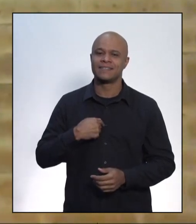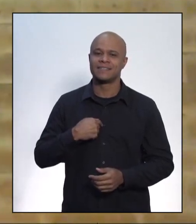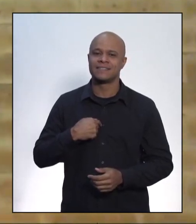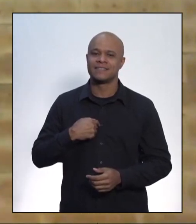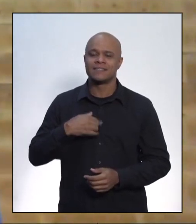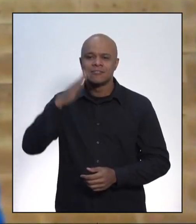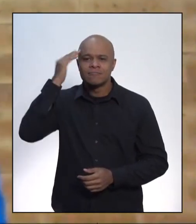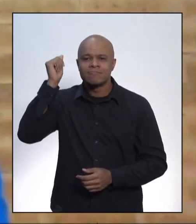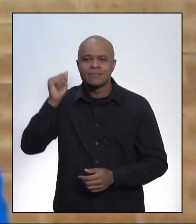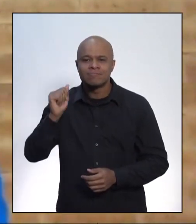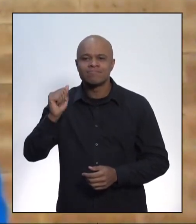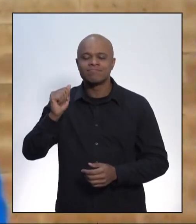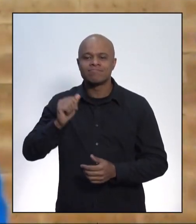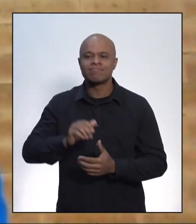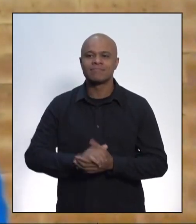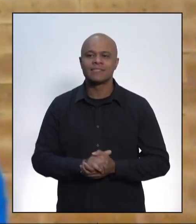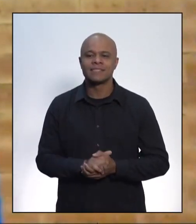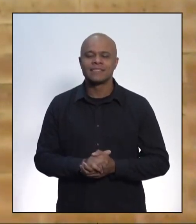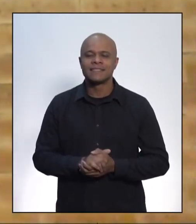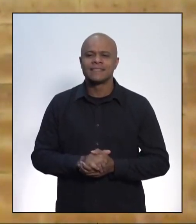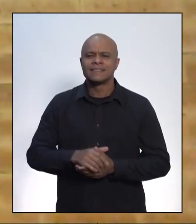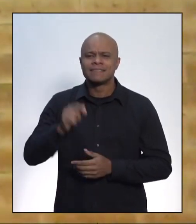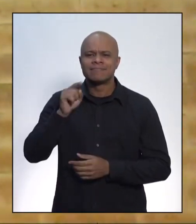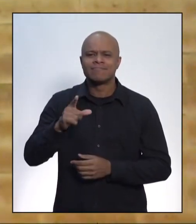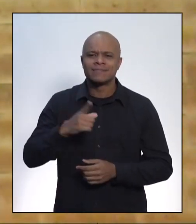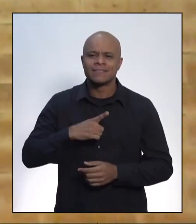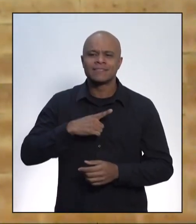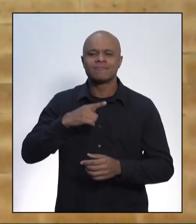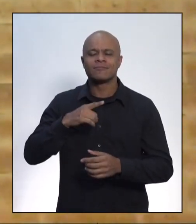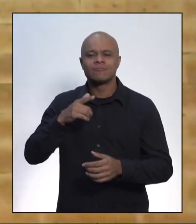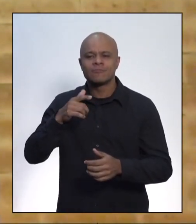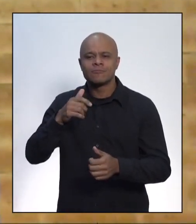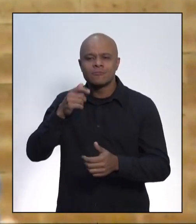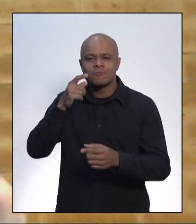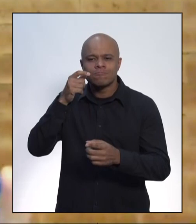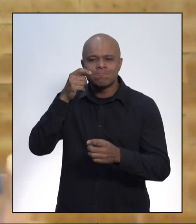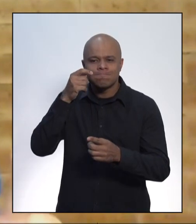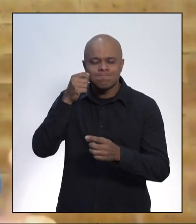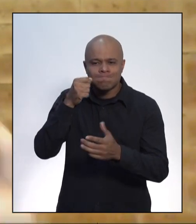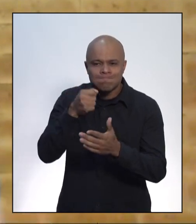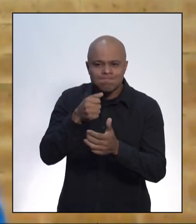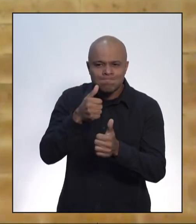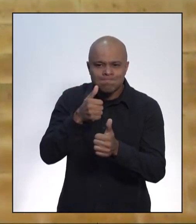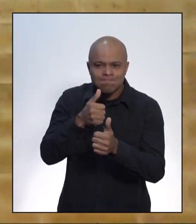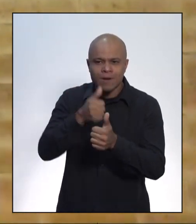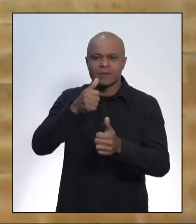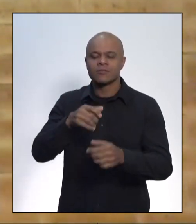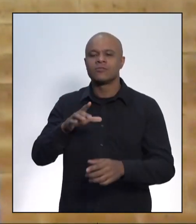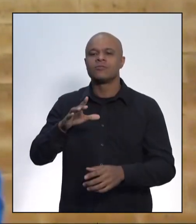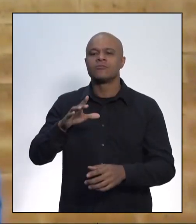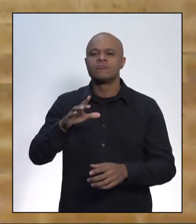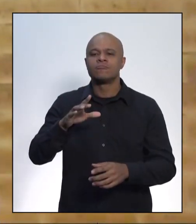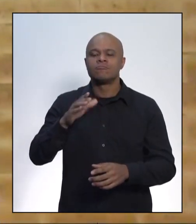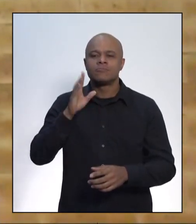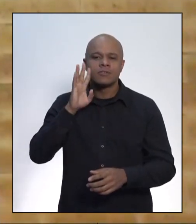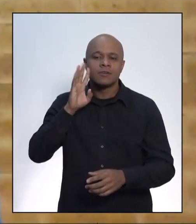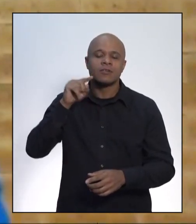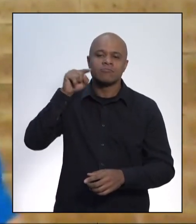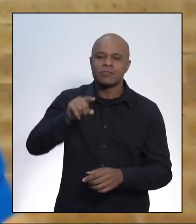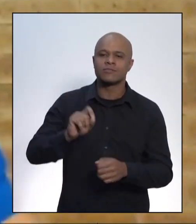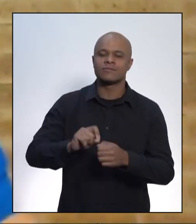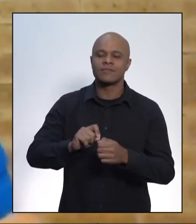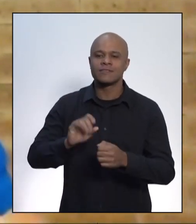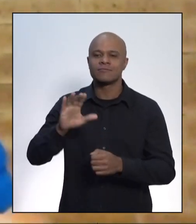eu sabia que aquilo teria um impacto muito legal, né? Então, para mim, pô, cara, isso que eu vou fazer, ao fazer esse